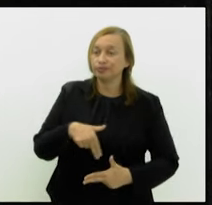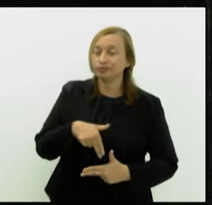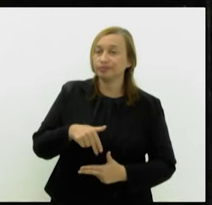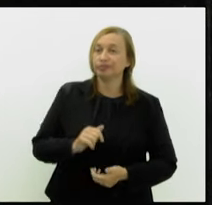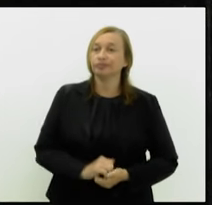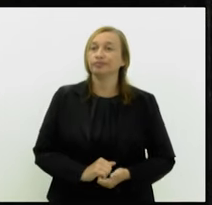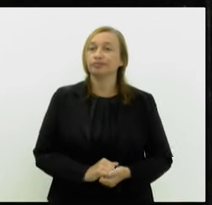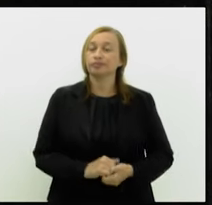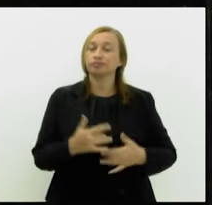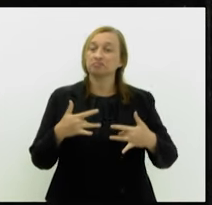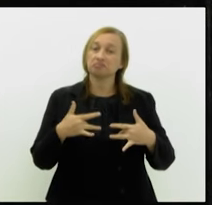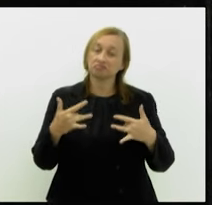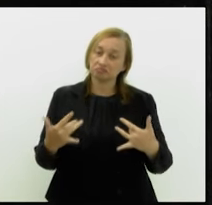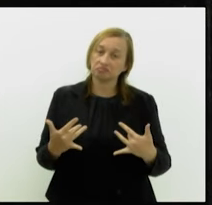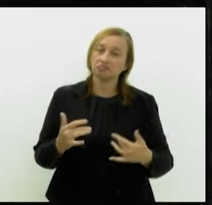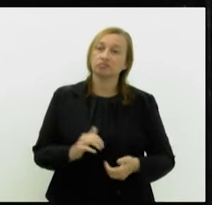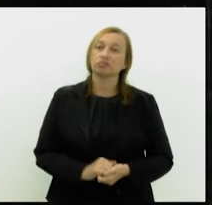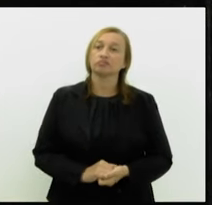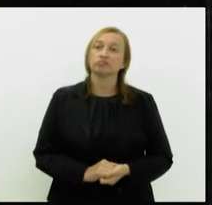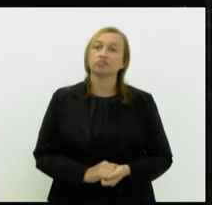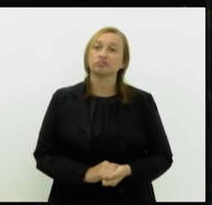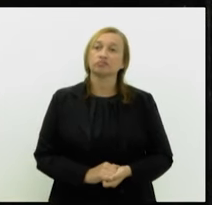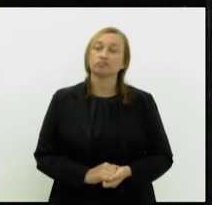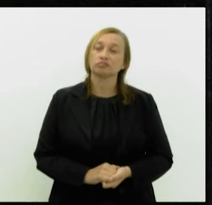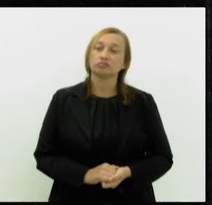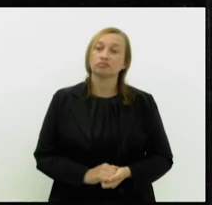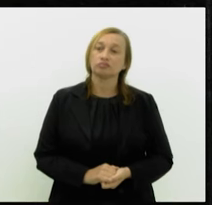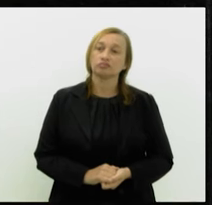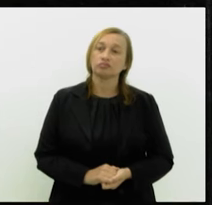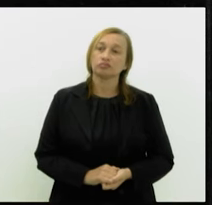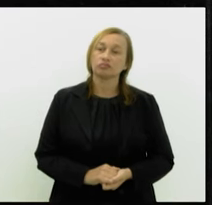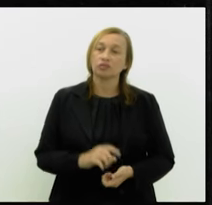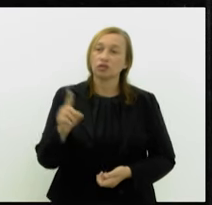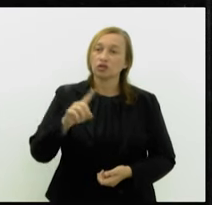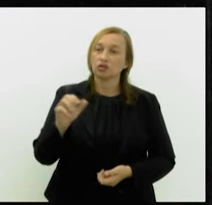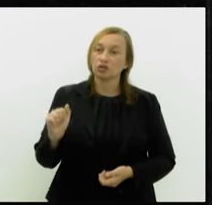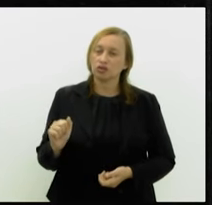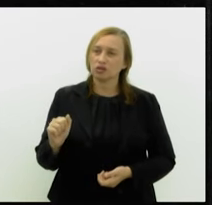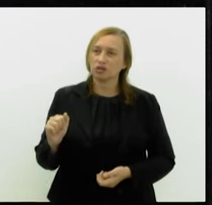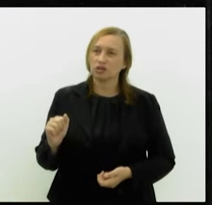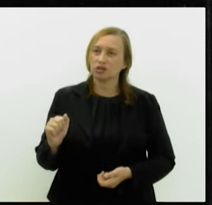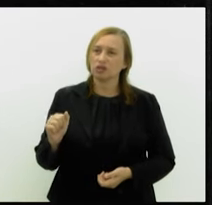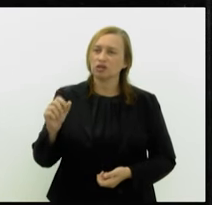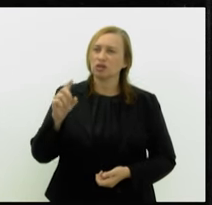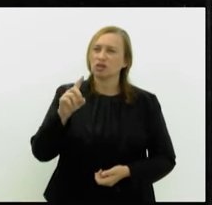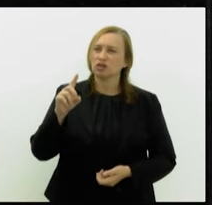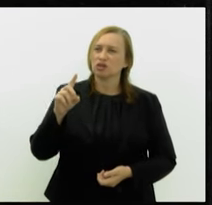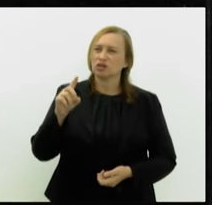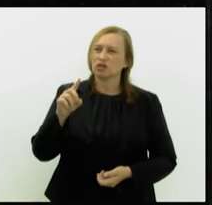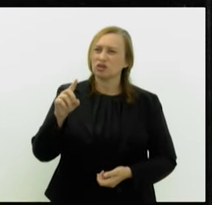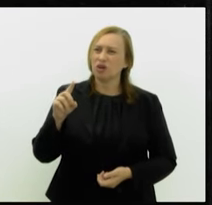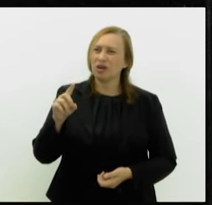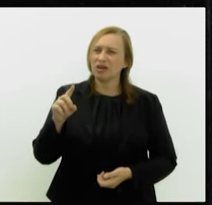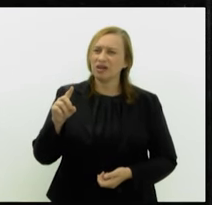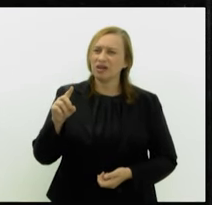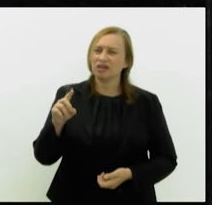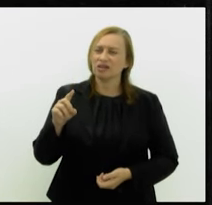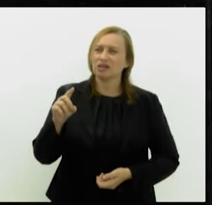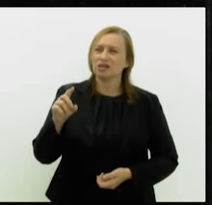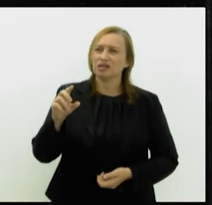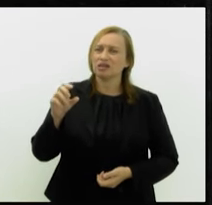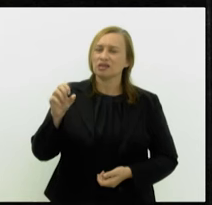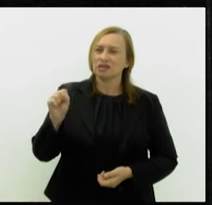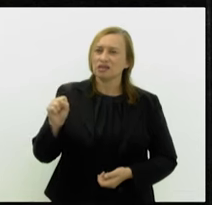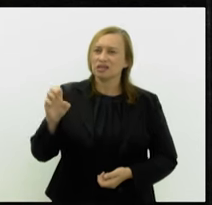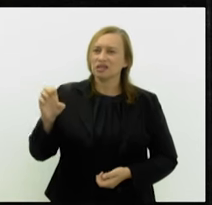me solidarizar com a Quixa da Zona Oeste, com a Malê BXD, com a Sereia BXD, com a Atena